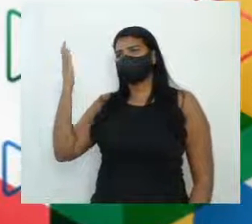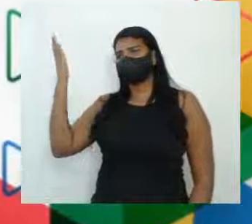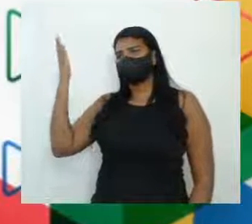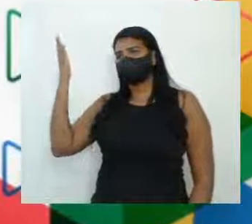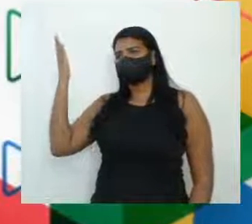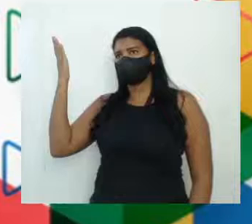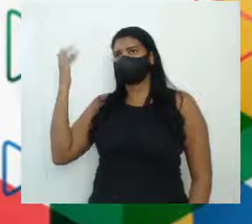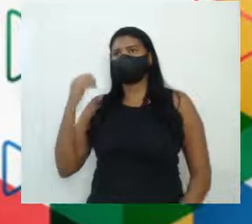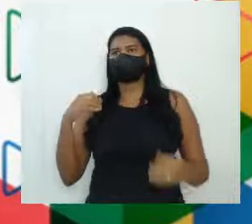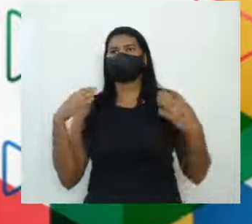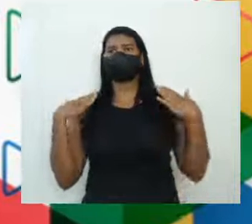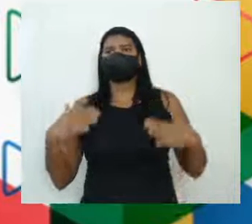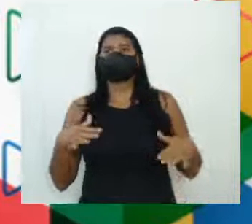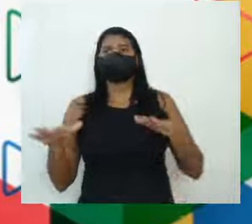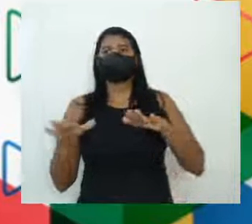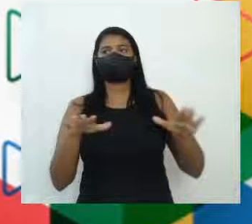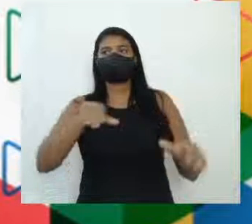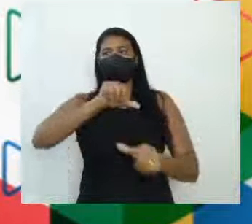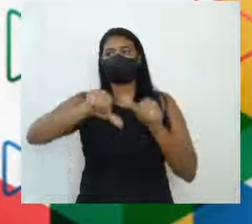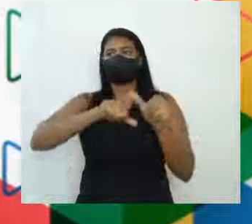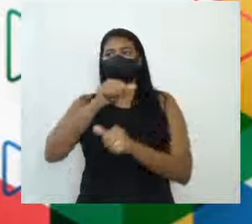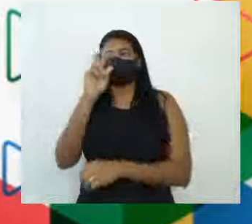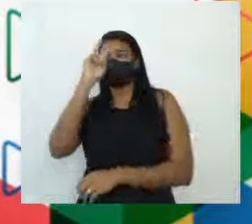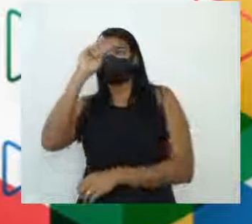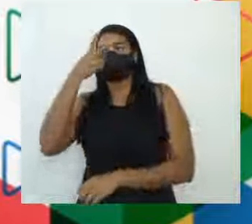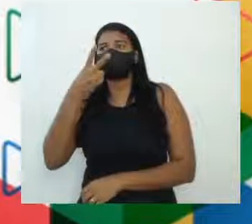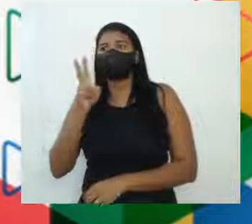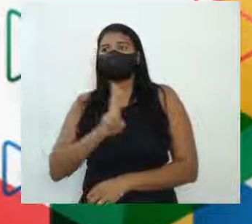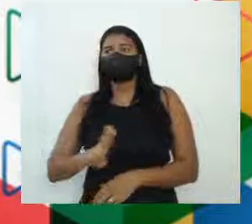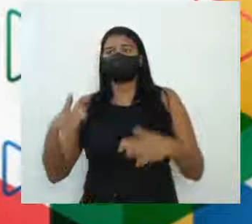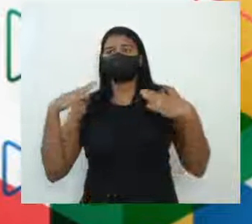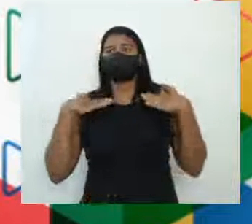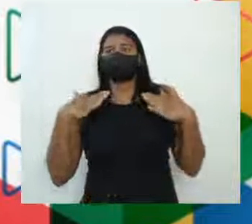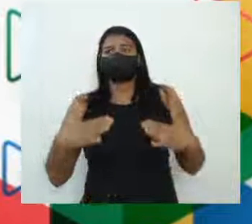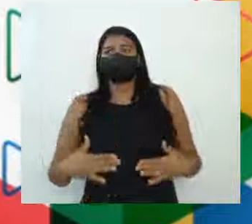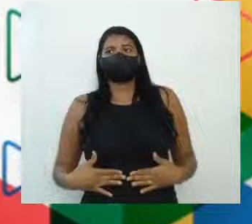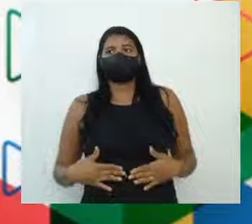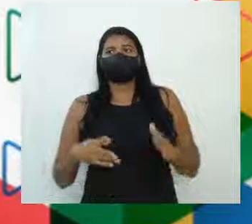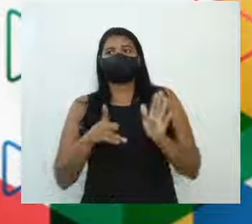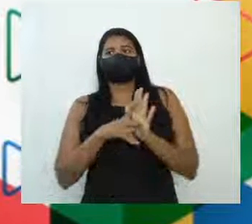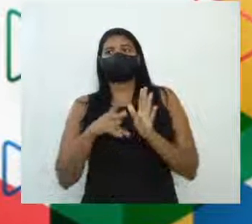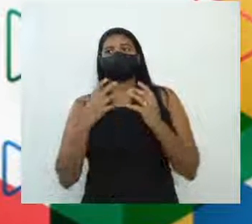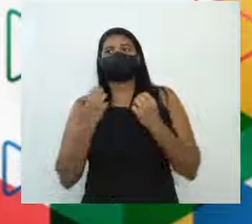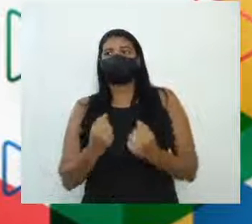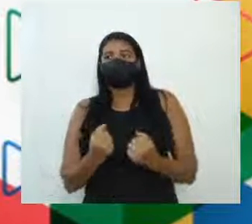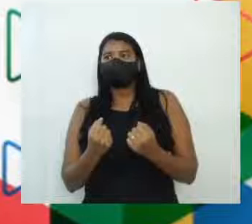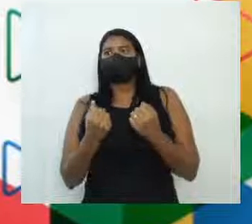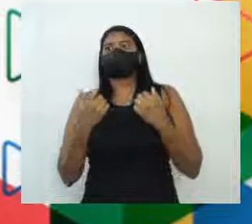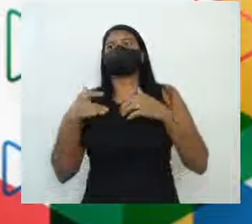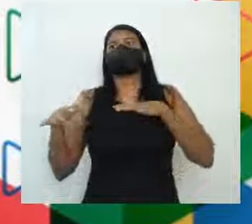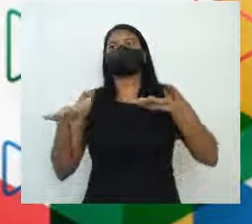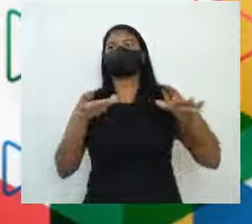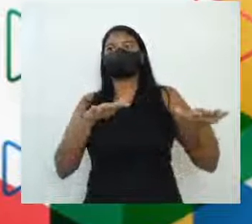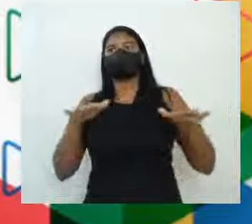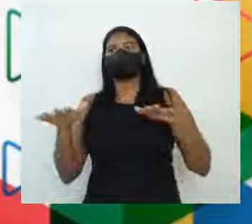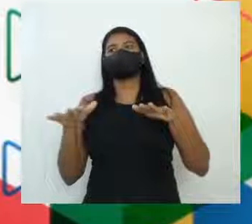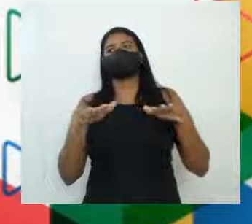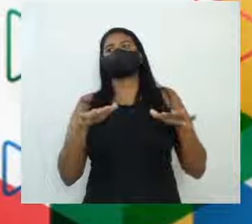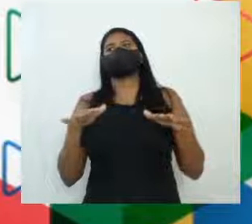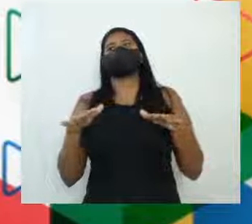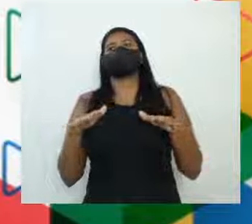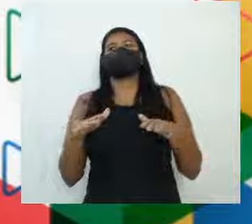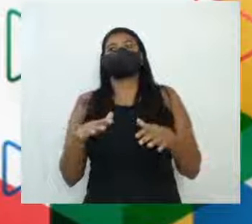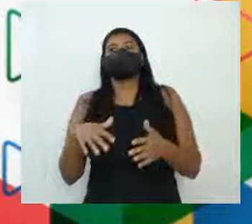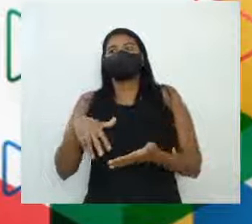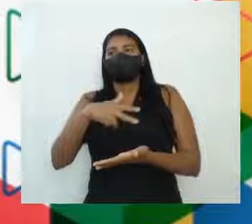que refere-se às mudanças de força utilizadas pelo corpo ao movimentar-se. Esse peso pode ser